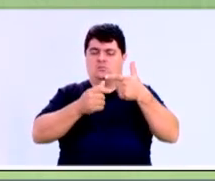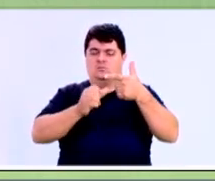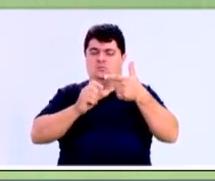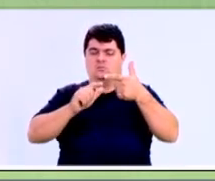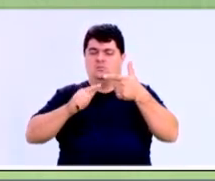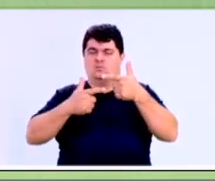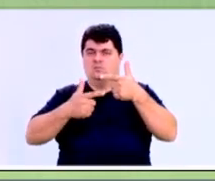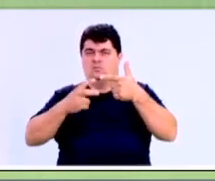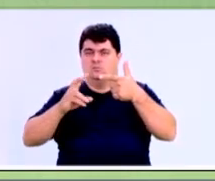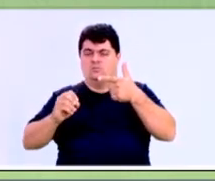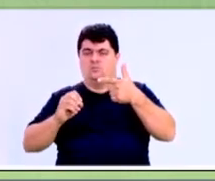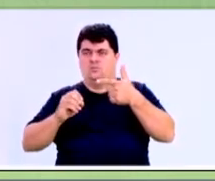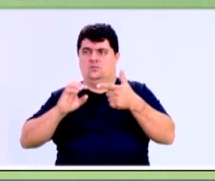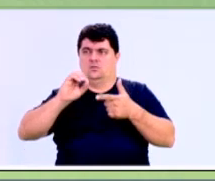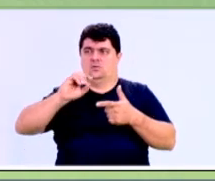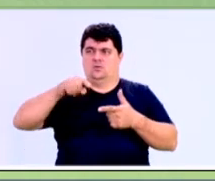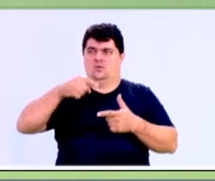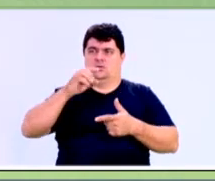76.250, vai dar